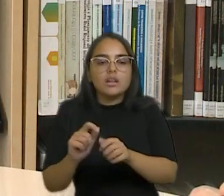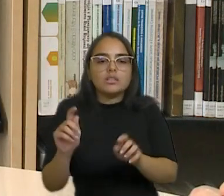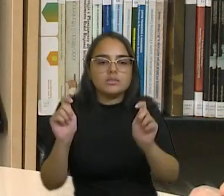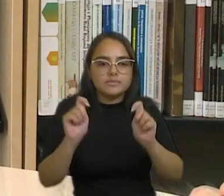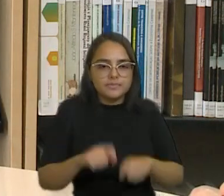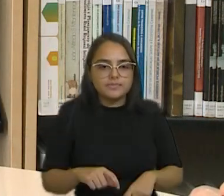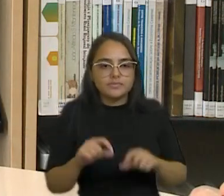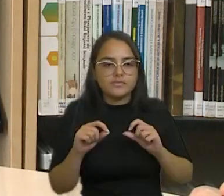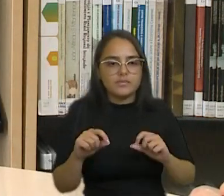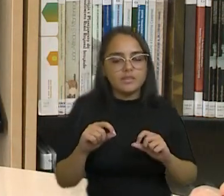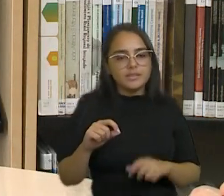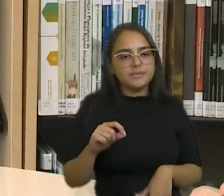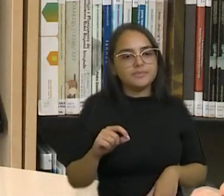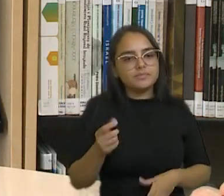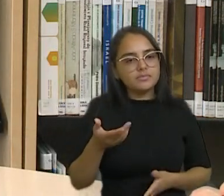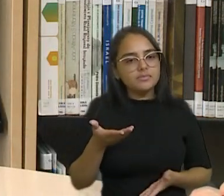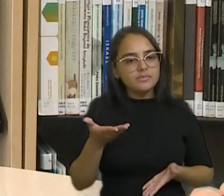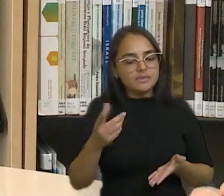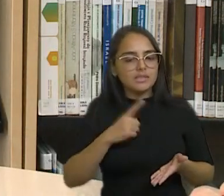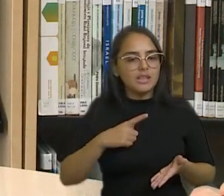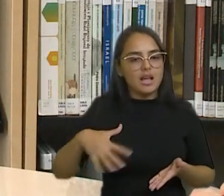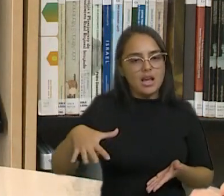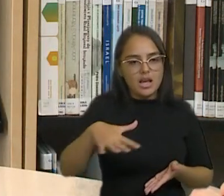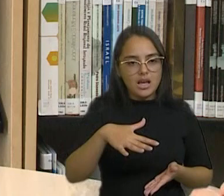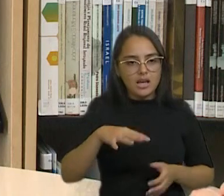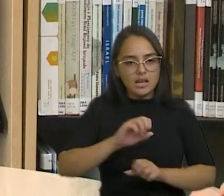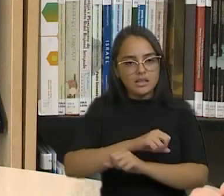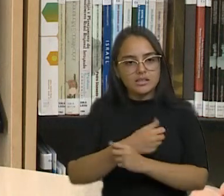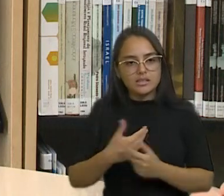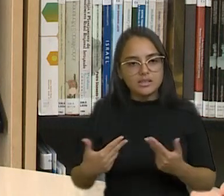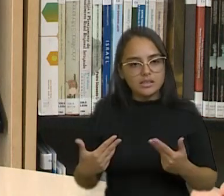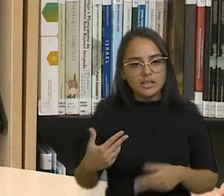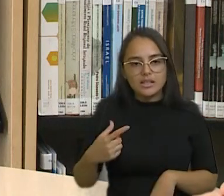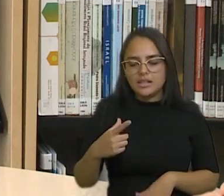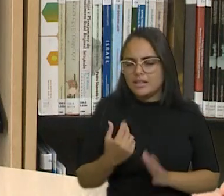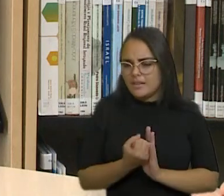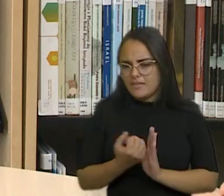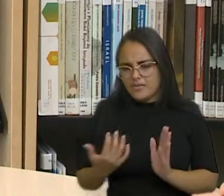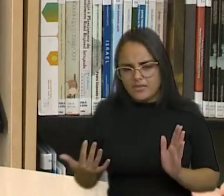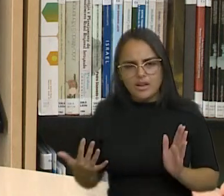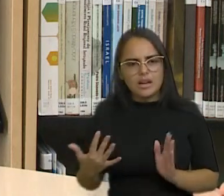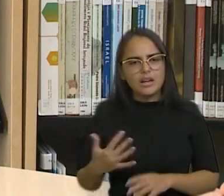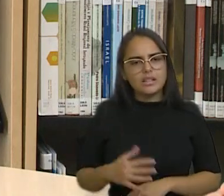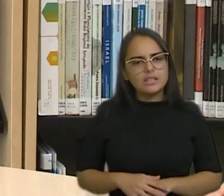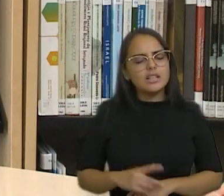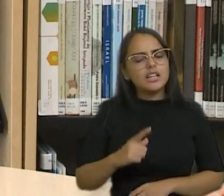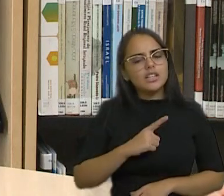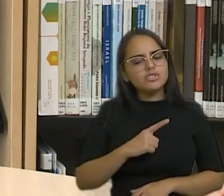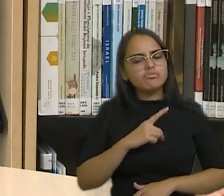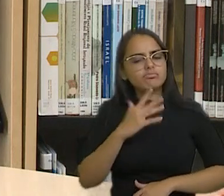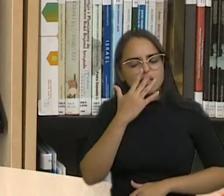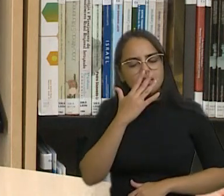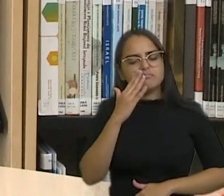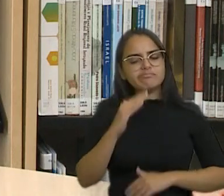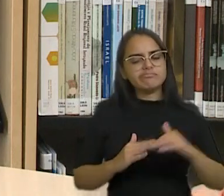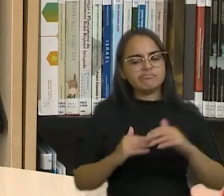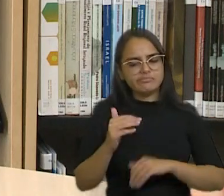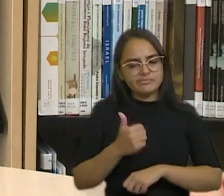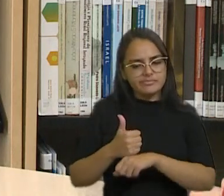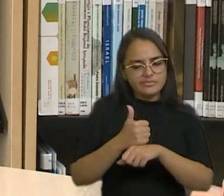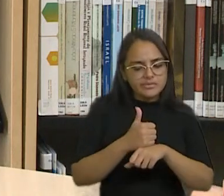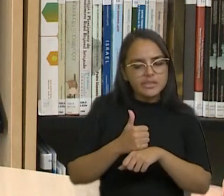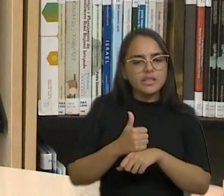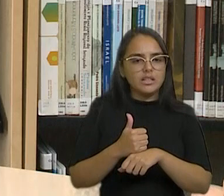lidar com as indumentárias, né, que era o caçoar, o cambito, a cangalha. Ele tinha assim era um verdadeiro